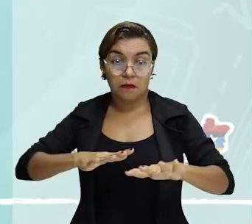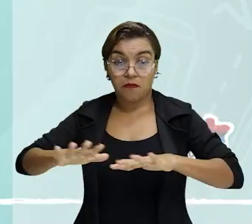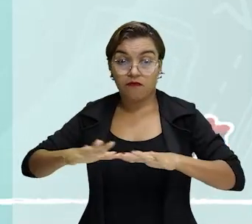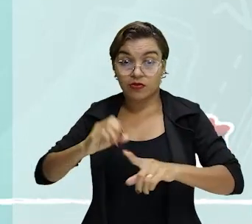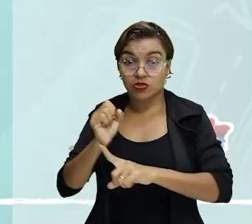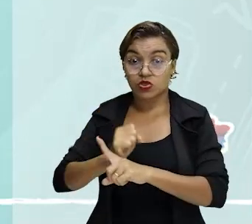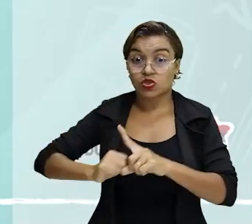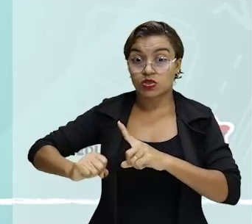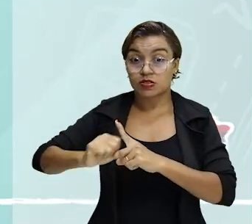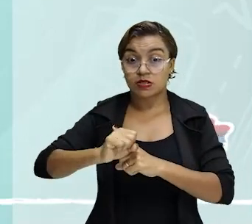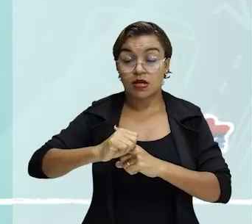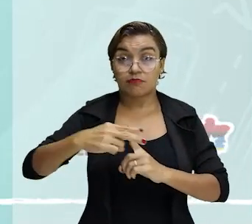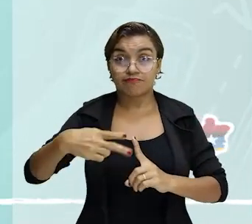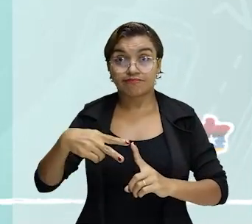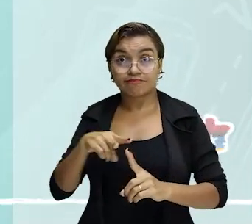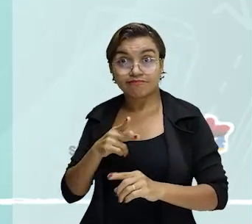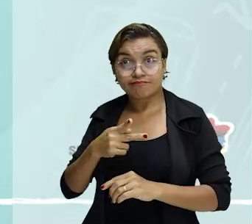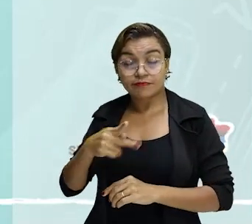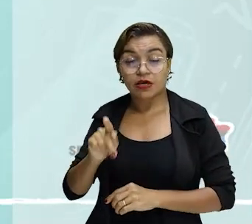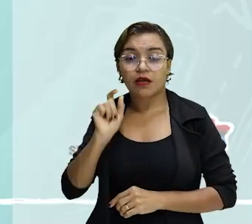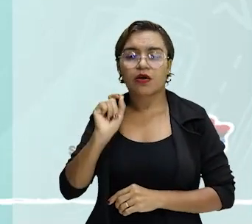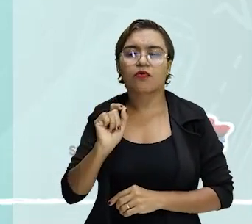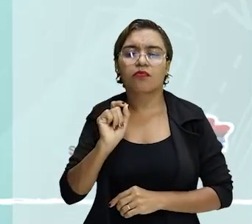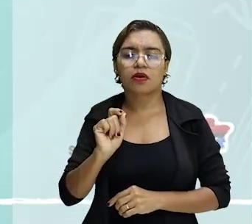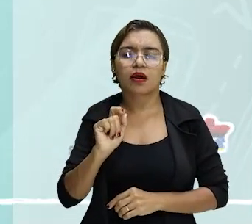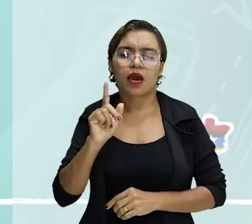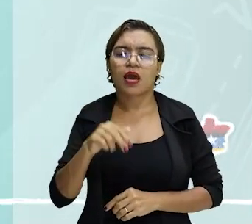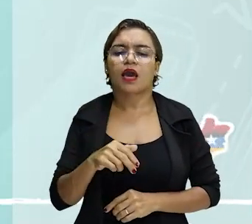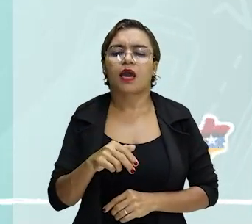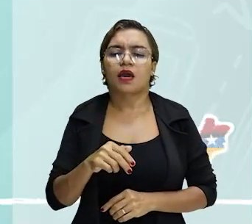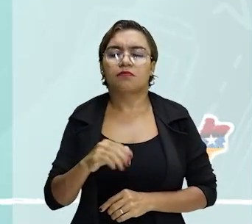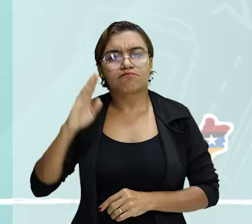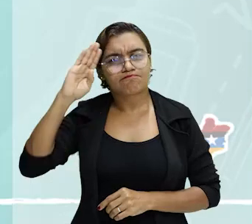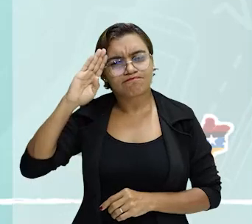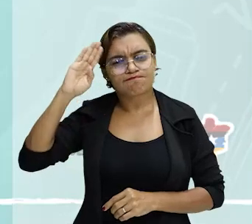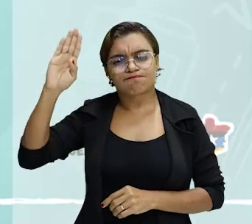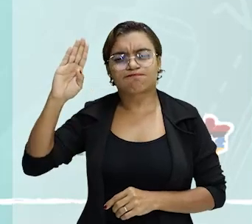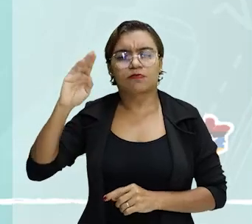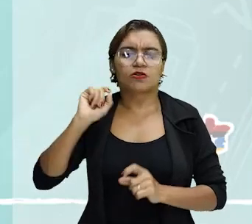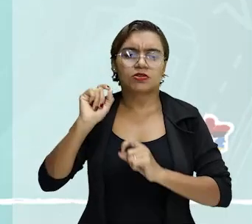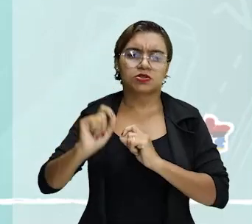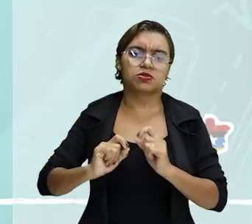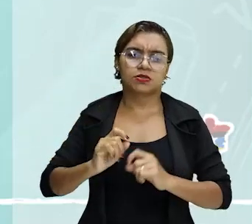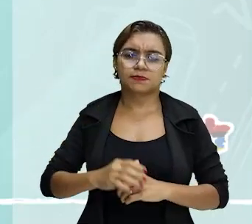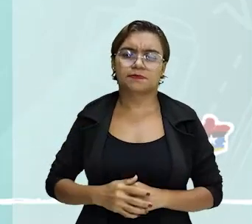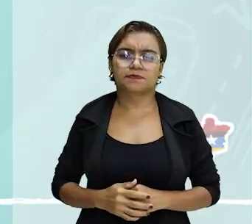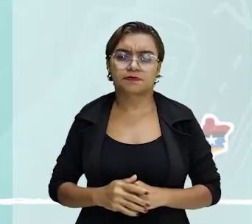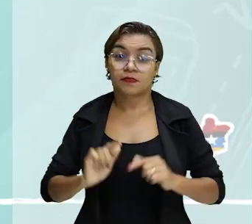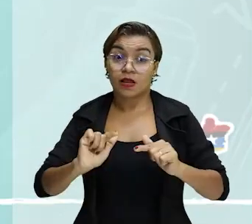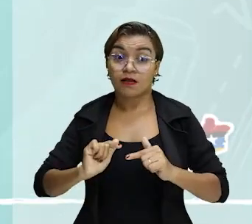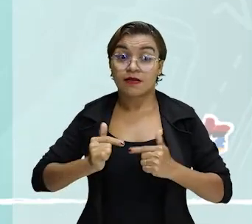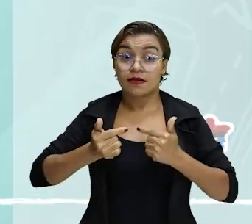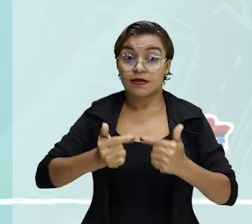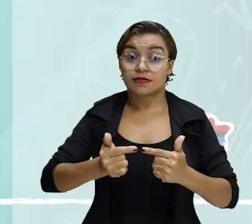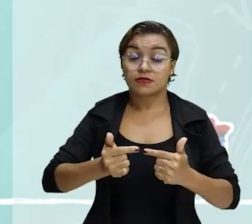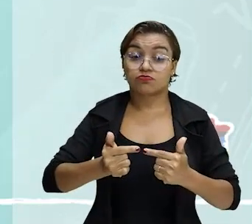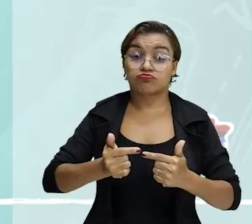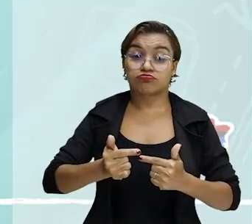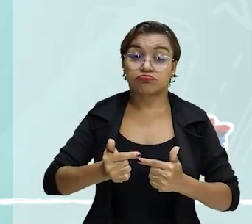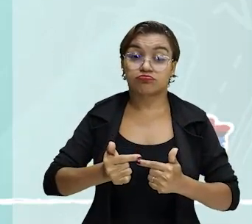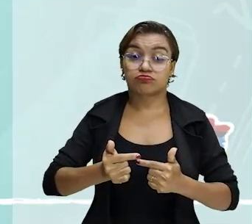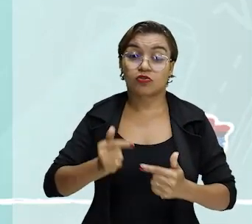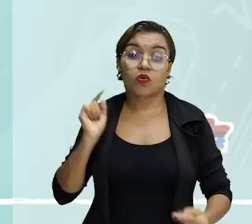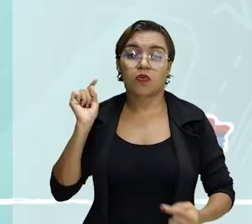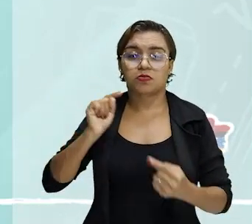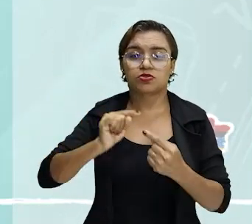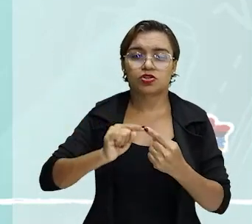sociais, na visão dele, acabam sendo uma ferramenta essencial, fundamental, para a ação com